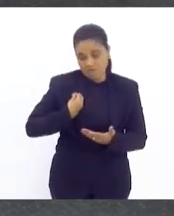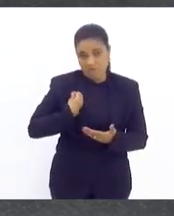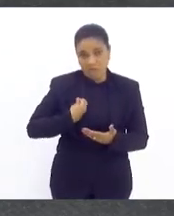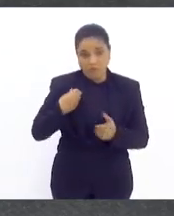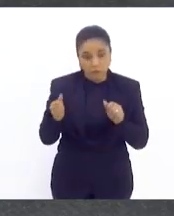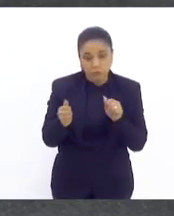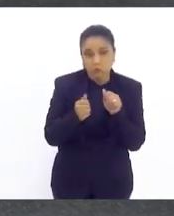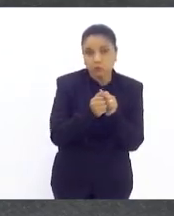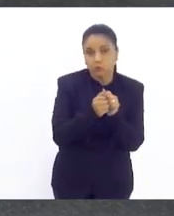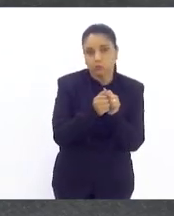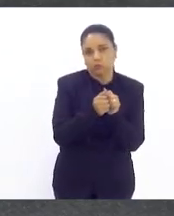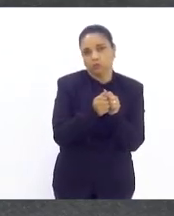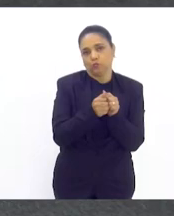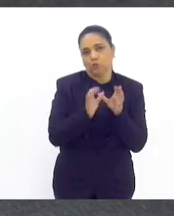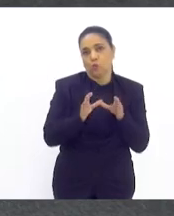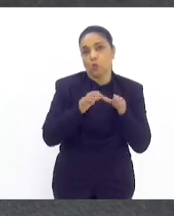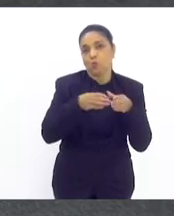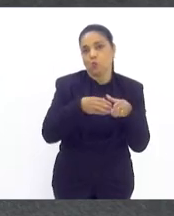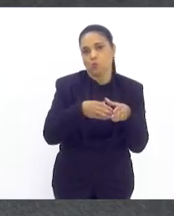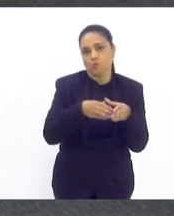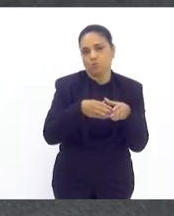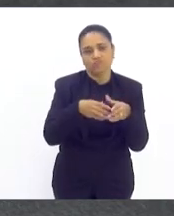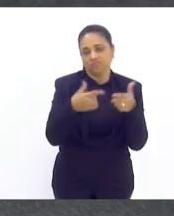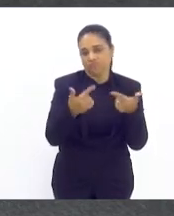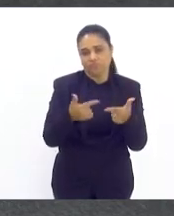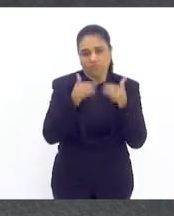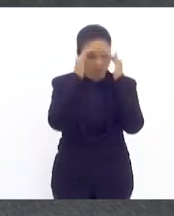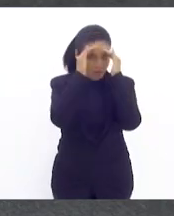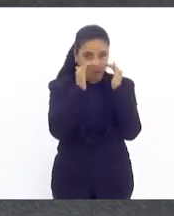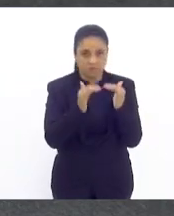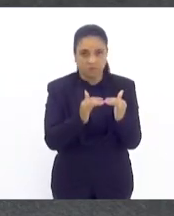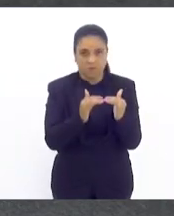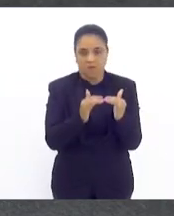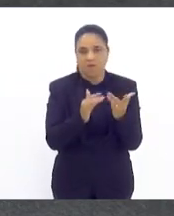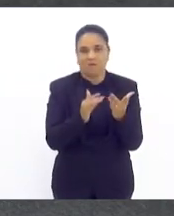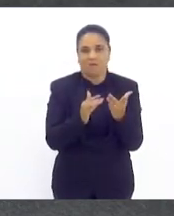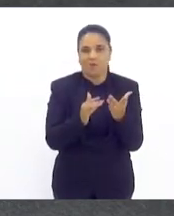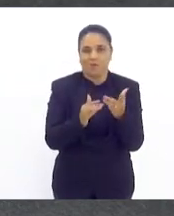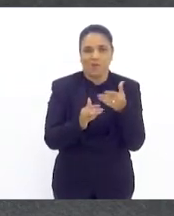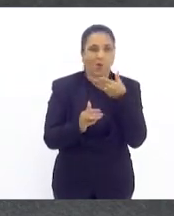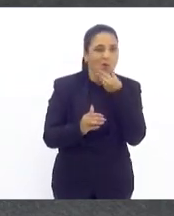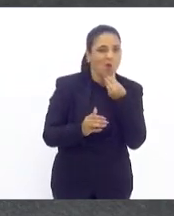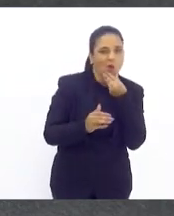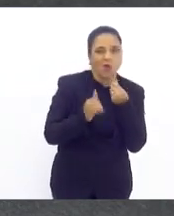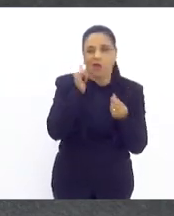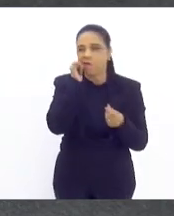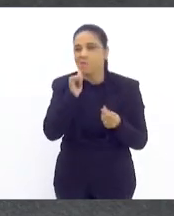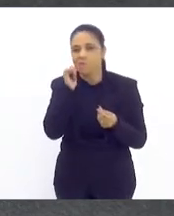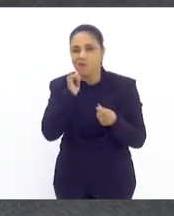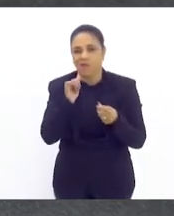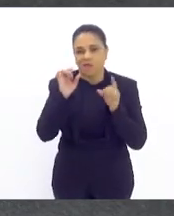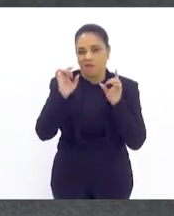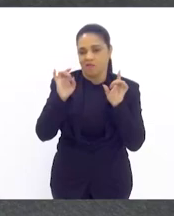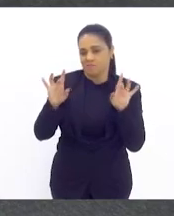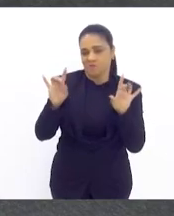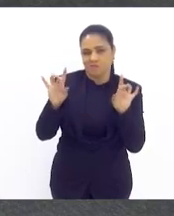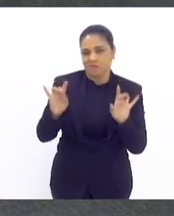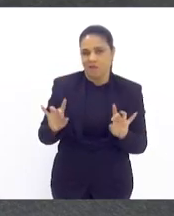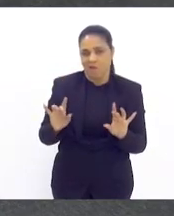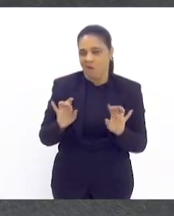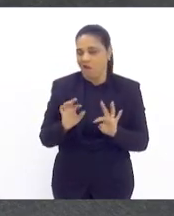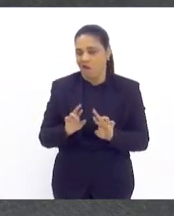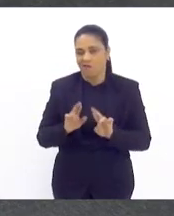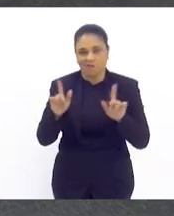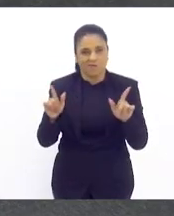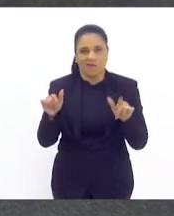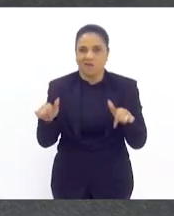coletivamente não sendo respeitada suas individualidades suas especificidades então o projeto